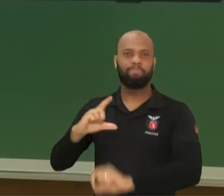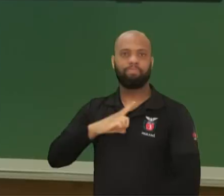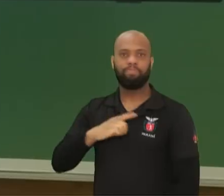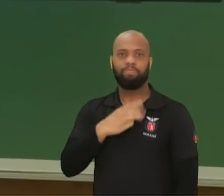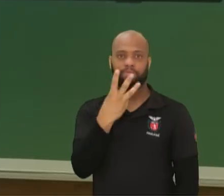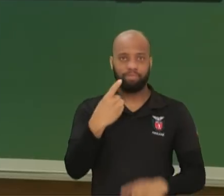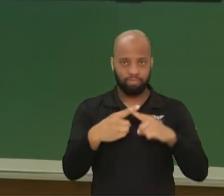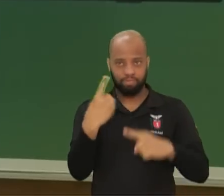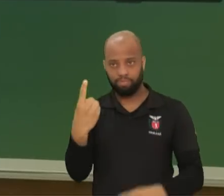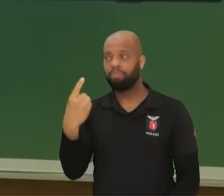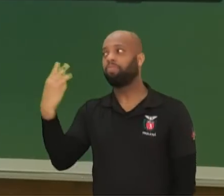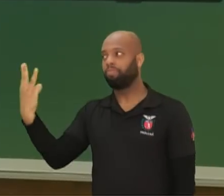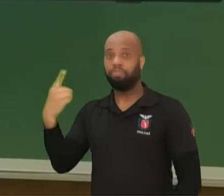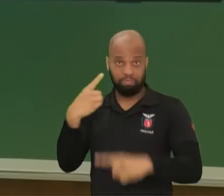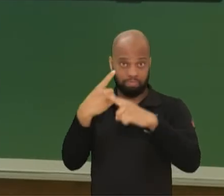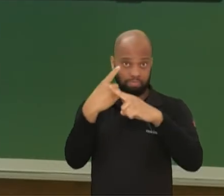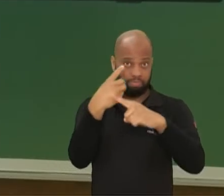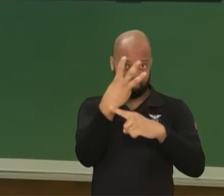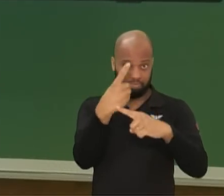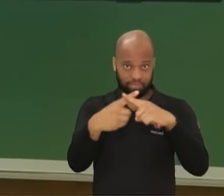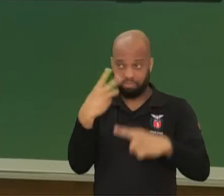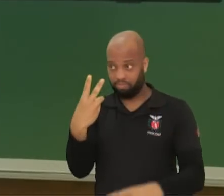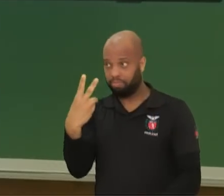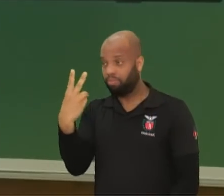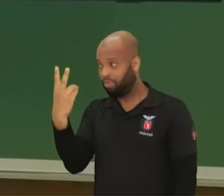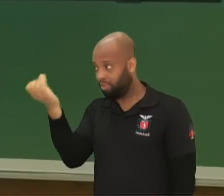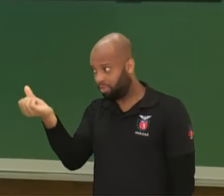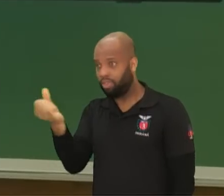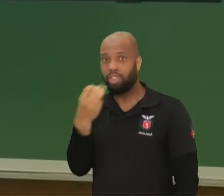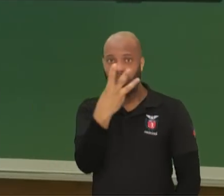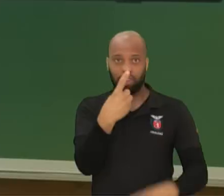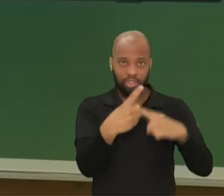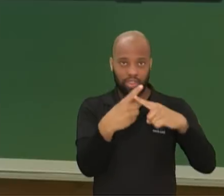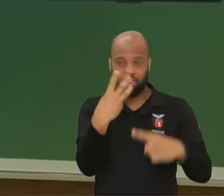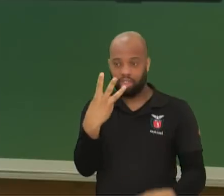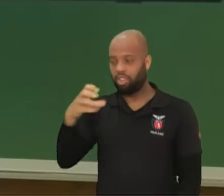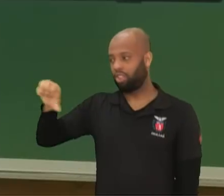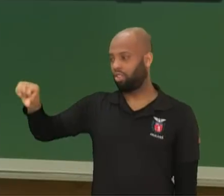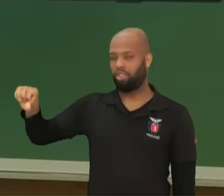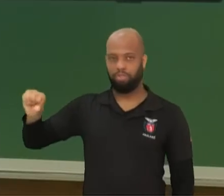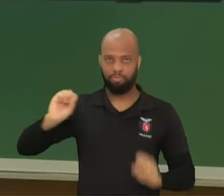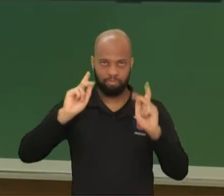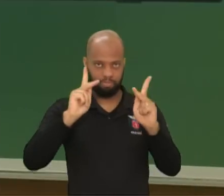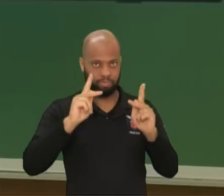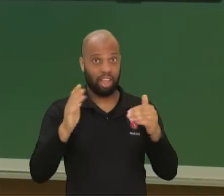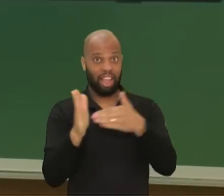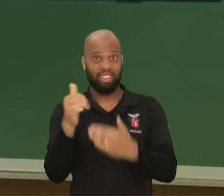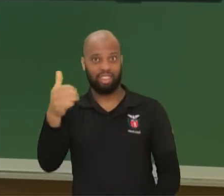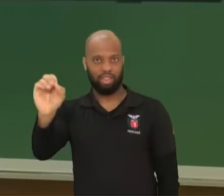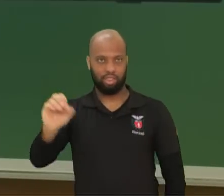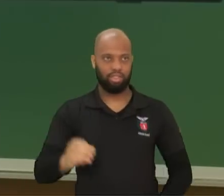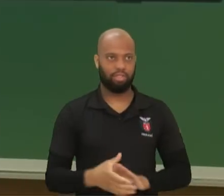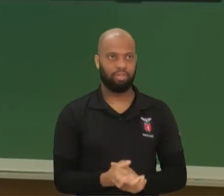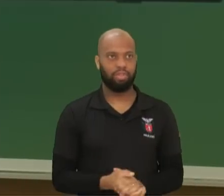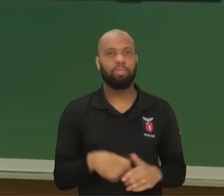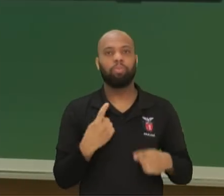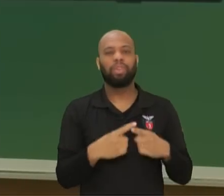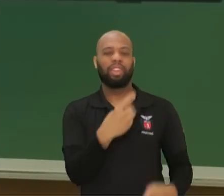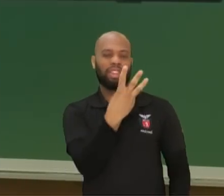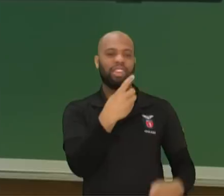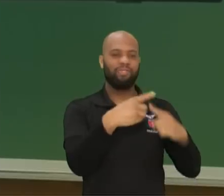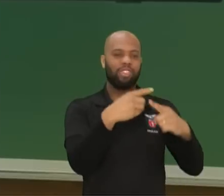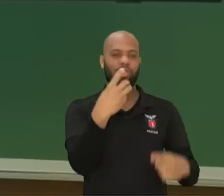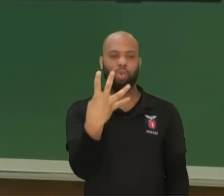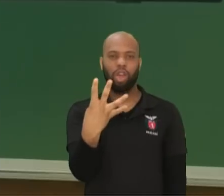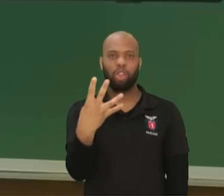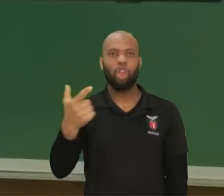3 vezes 1, 3. 3 vezes 2, 6. 3 vezes 3, 9. Certo? 3 vezes 4 seria